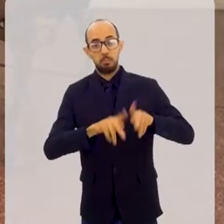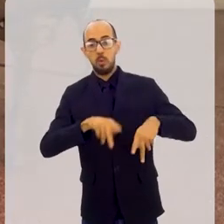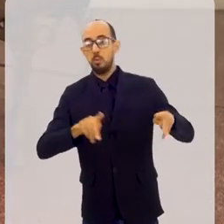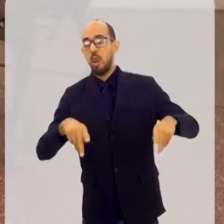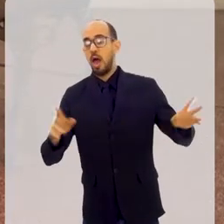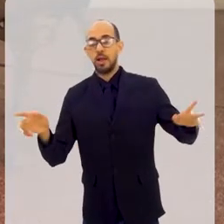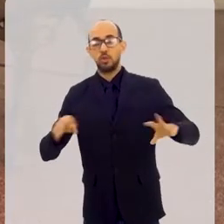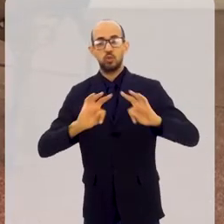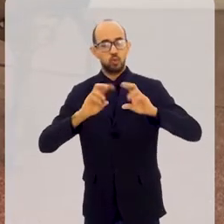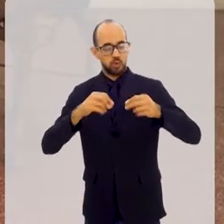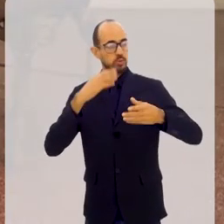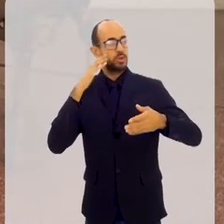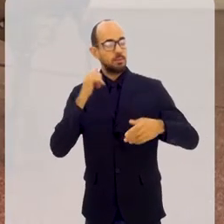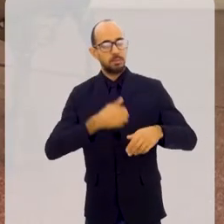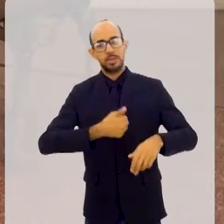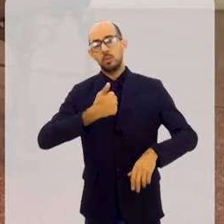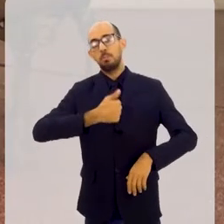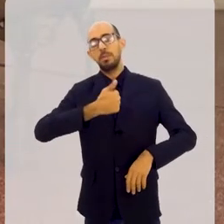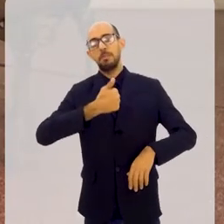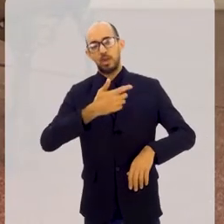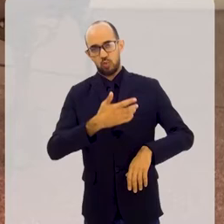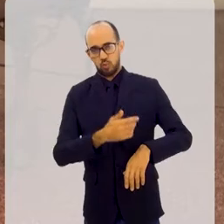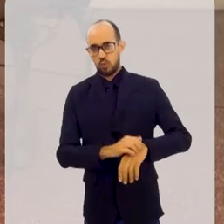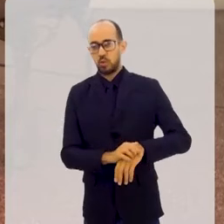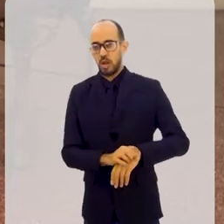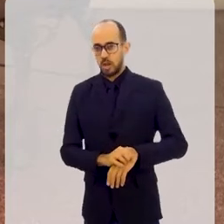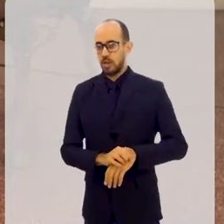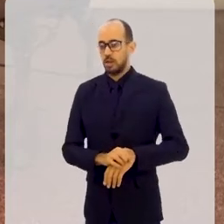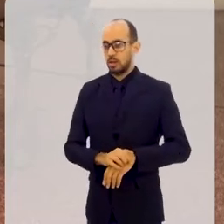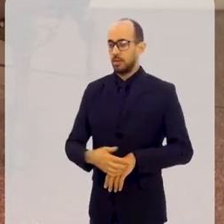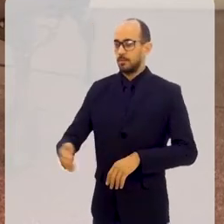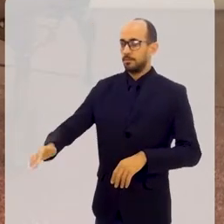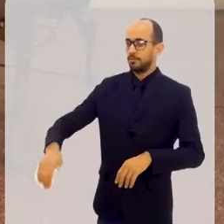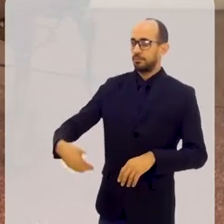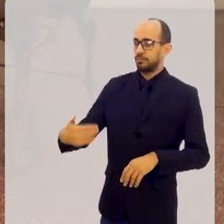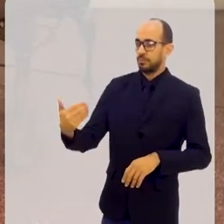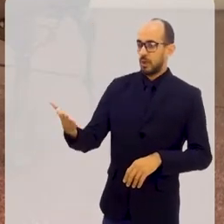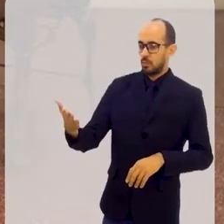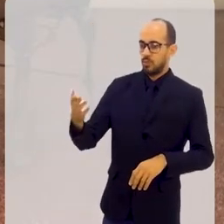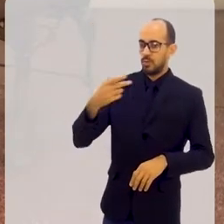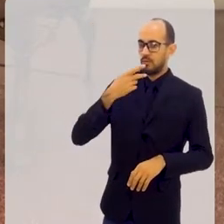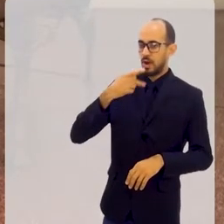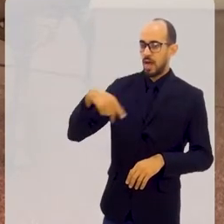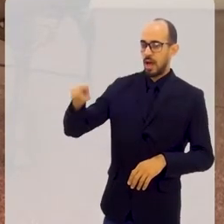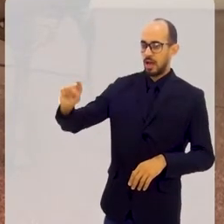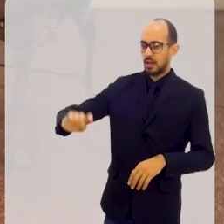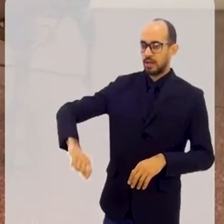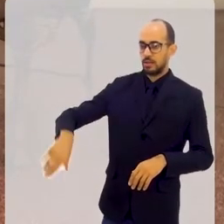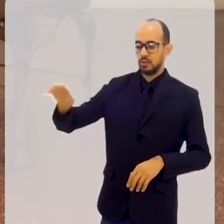pularíssima acho que ele tá em primeiro lugar Nunca vi é imagina a pessoa chamar a tua cultura